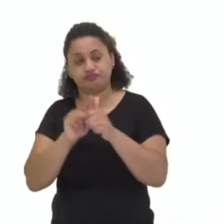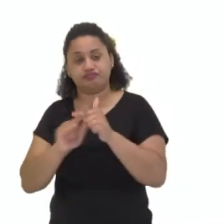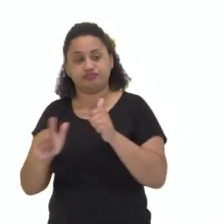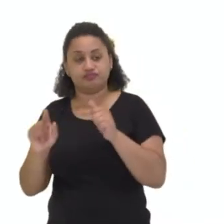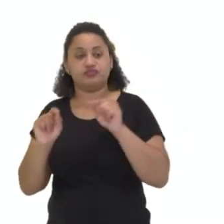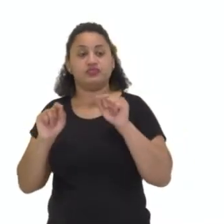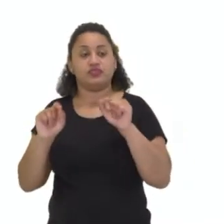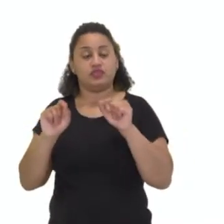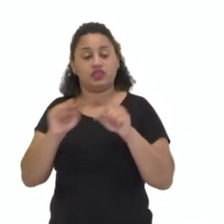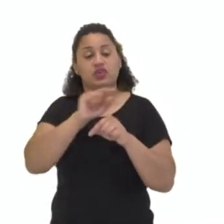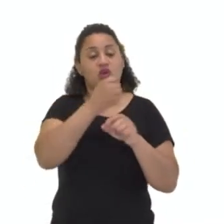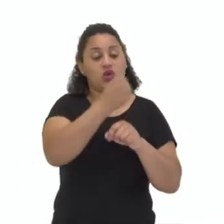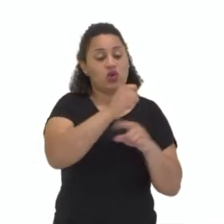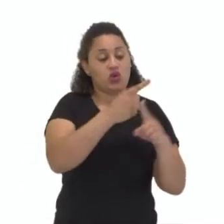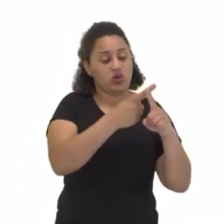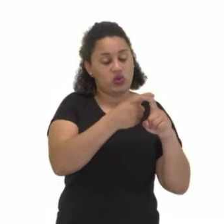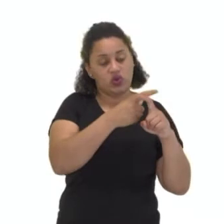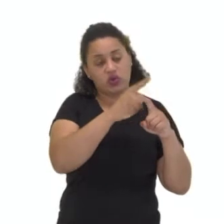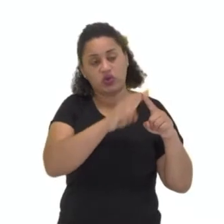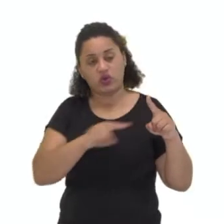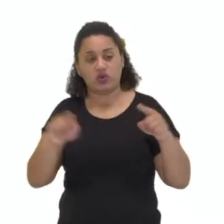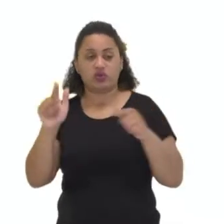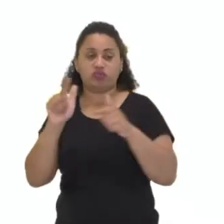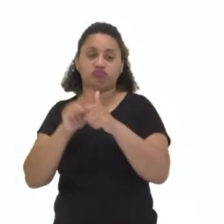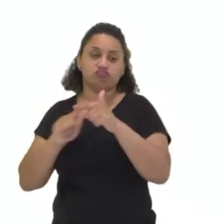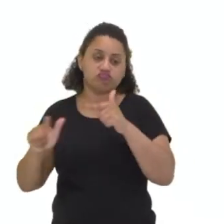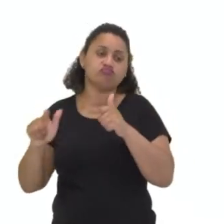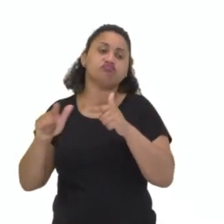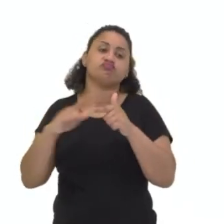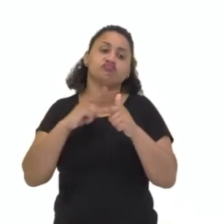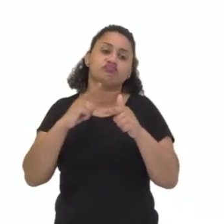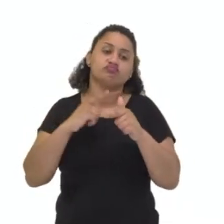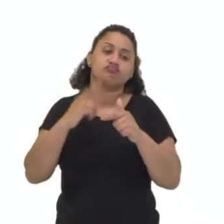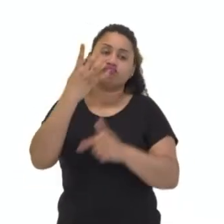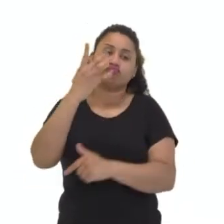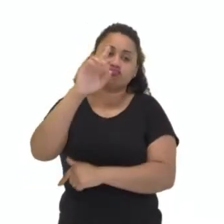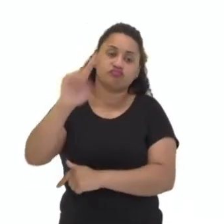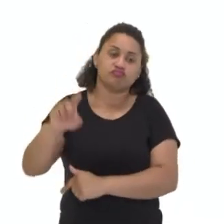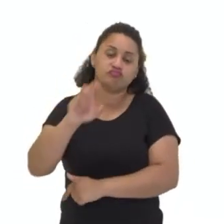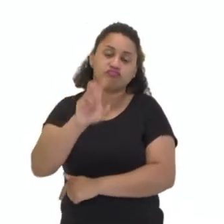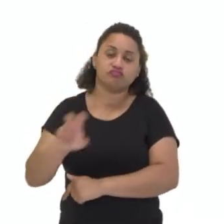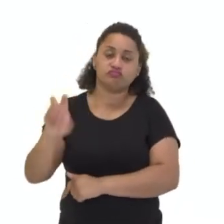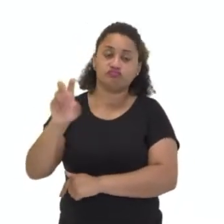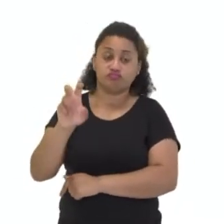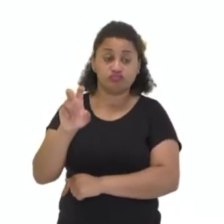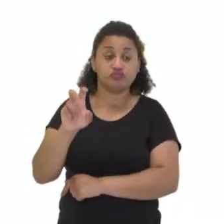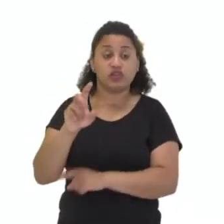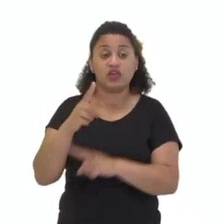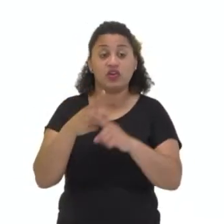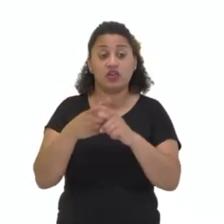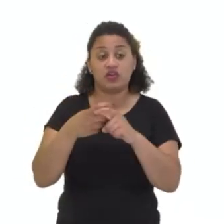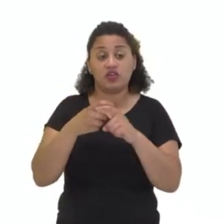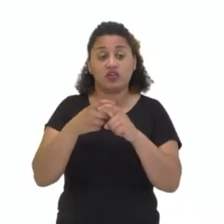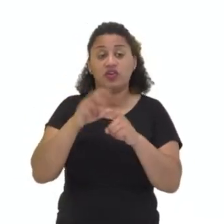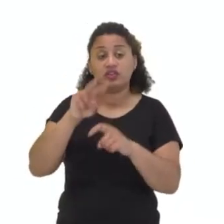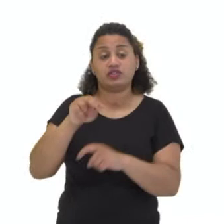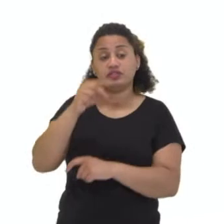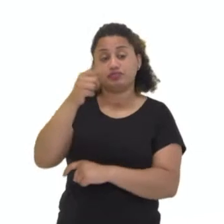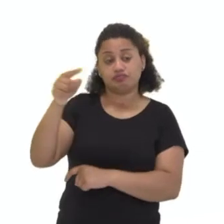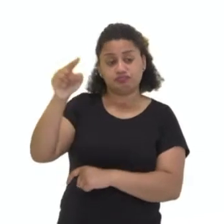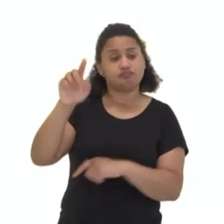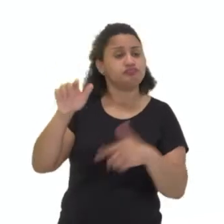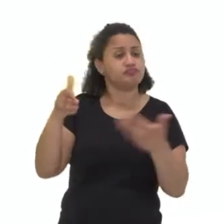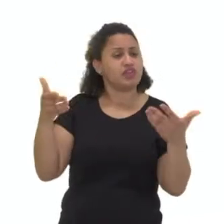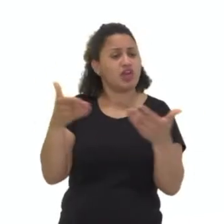meu 8 está multiplicando, ele passa dividindo, eu vou ter 4,5 vezes o π. Agora